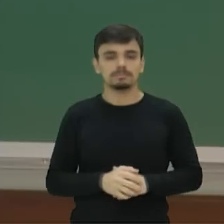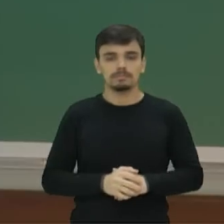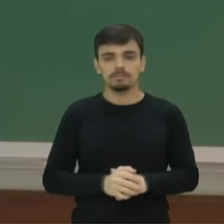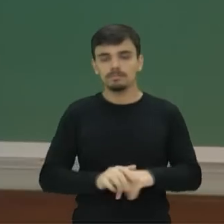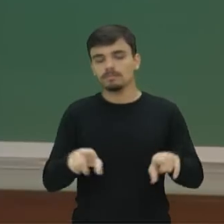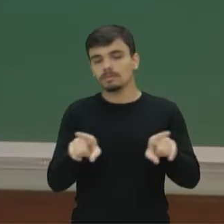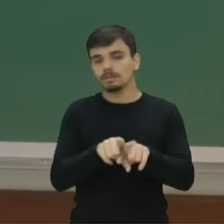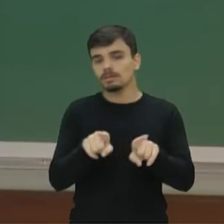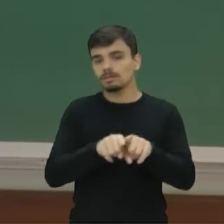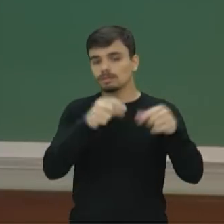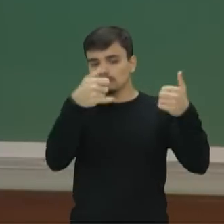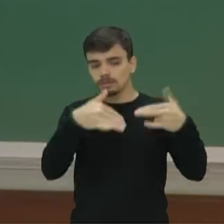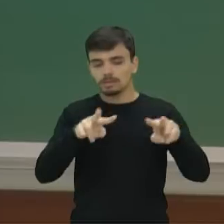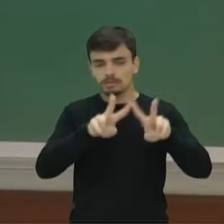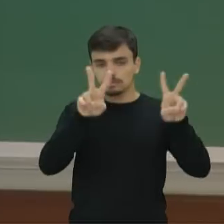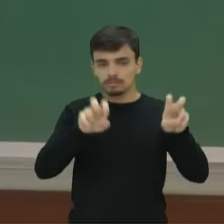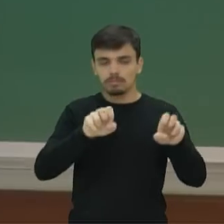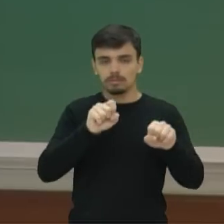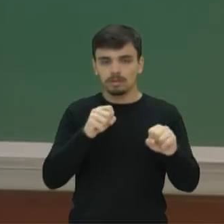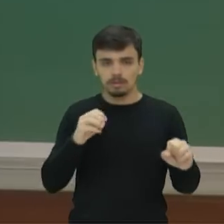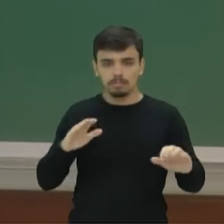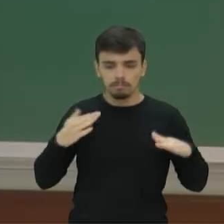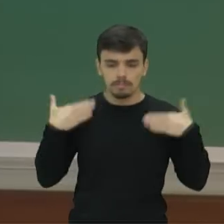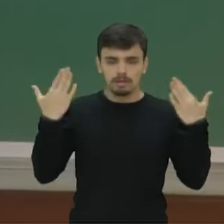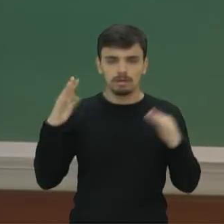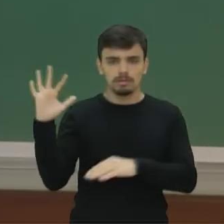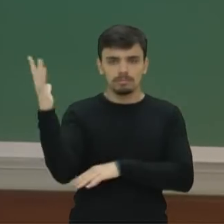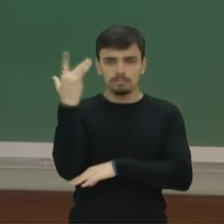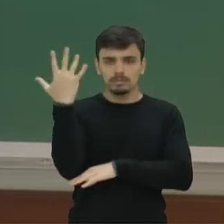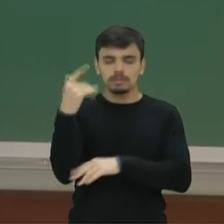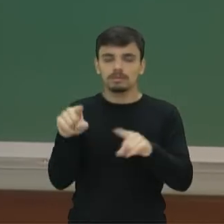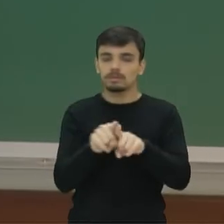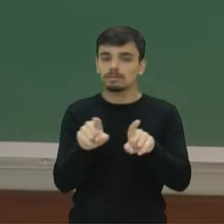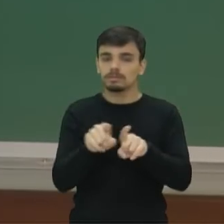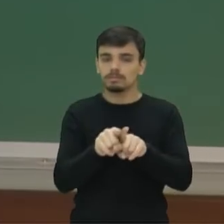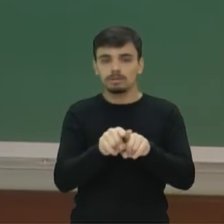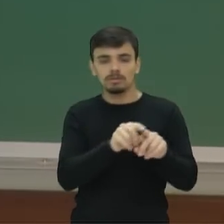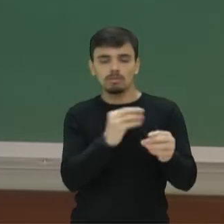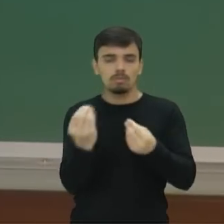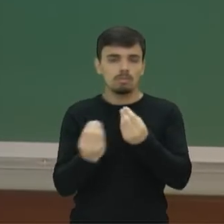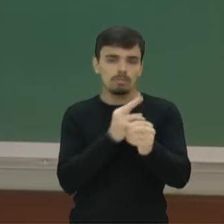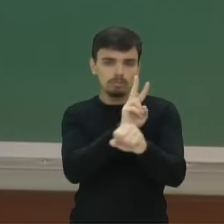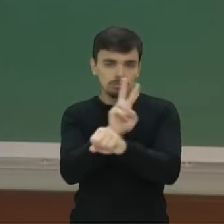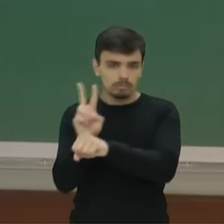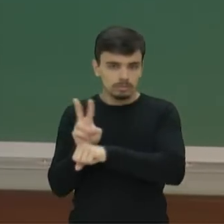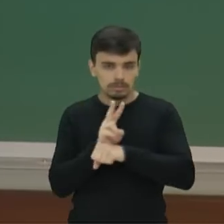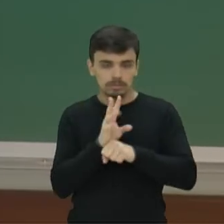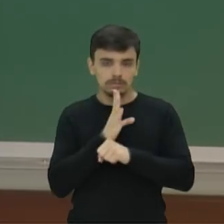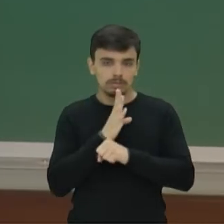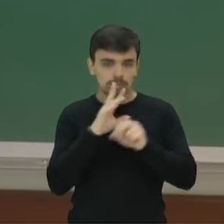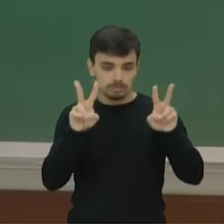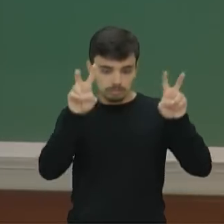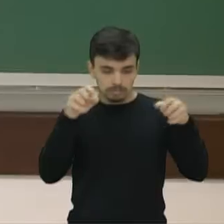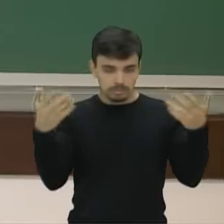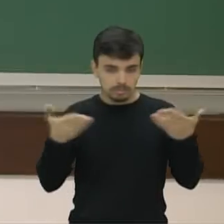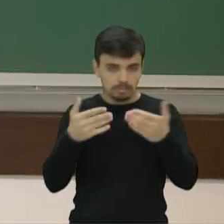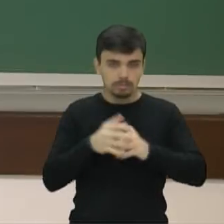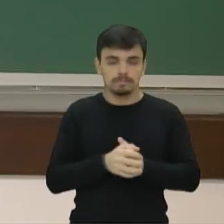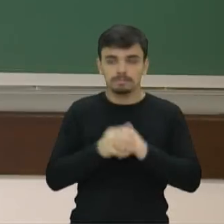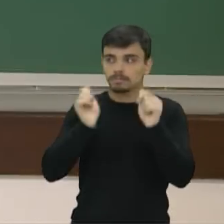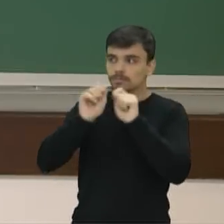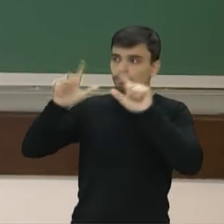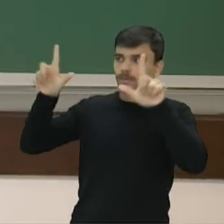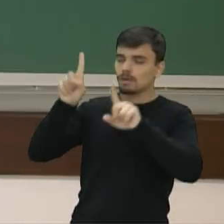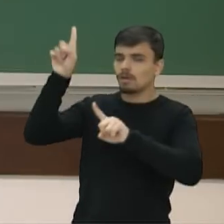de impactos ambientais brasileiros e também das unidades de conservação. A gente vai conhecer um pouco mais sobre isso. Agora na tela